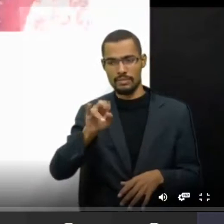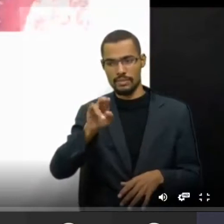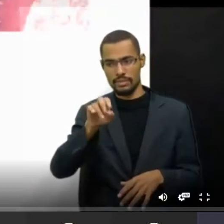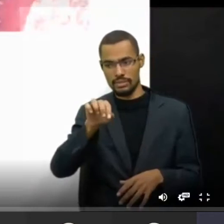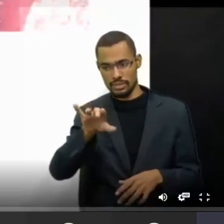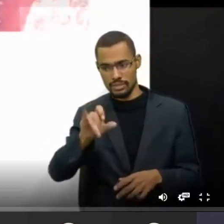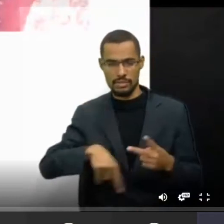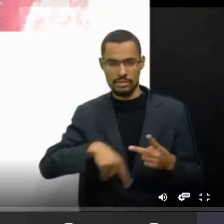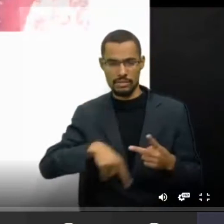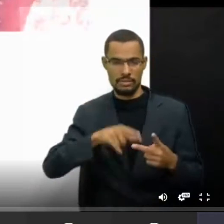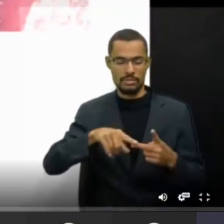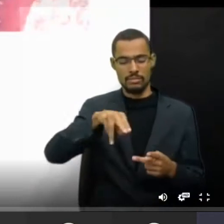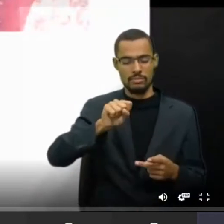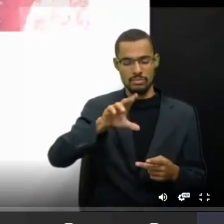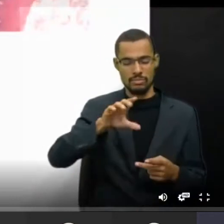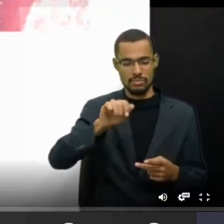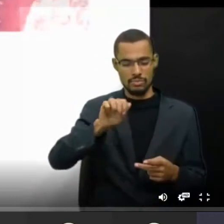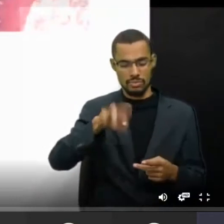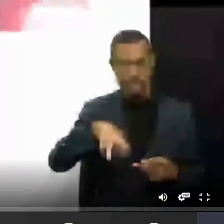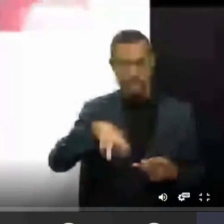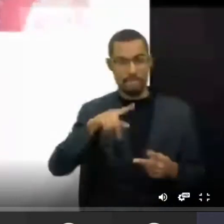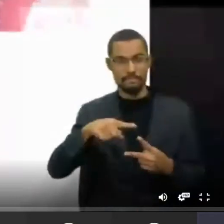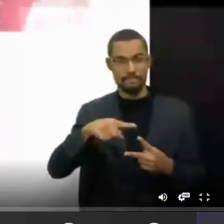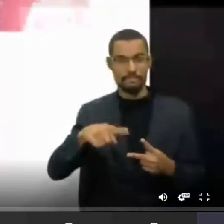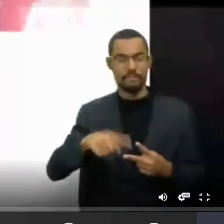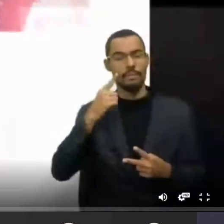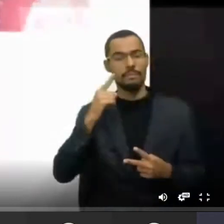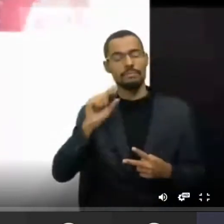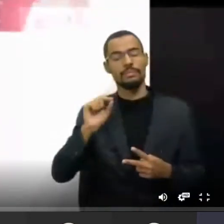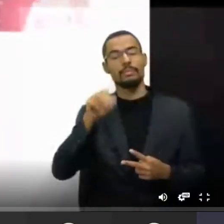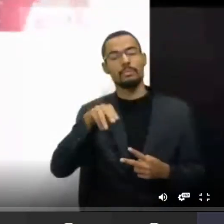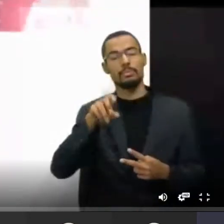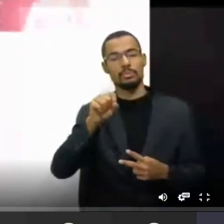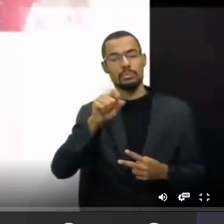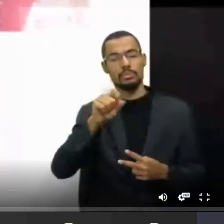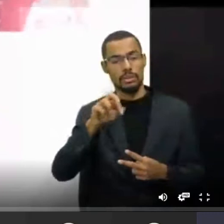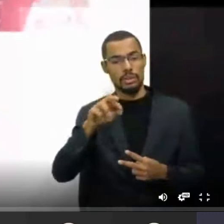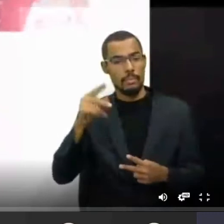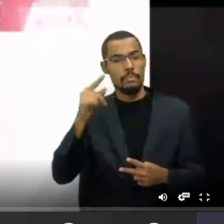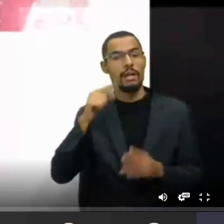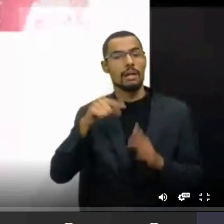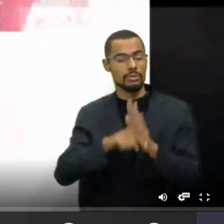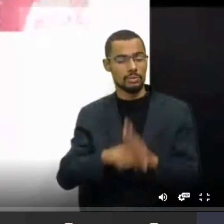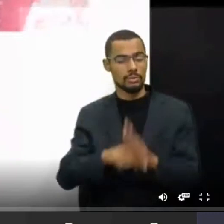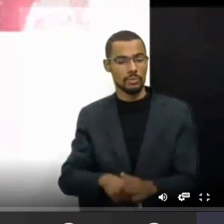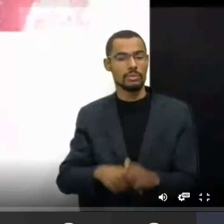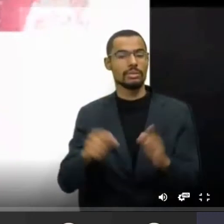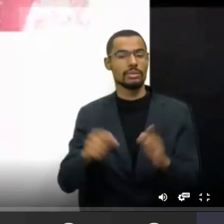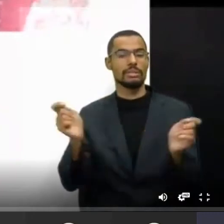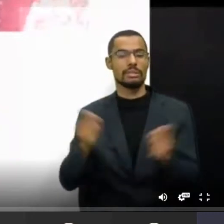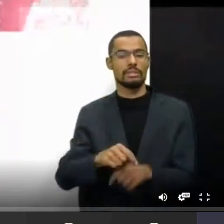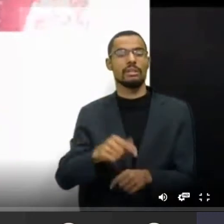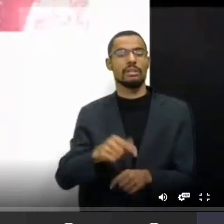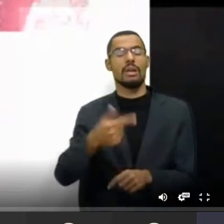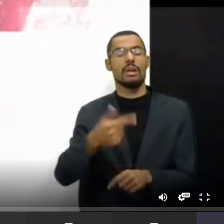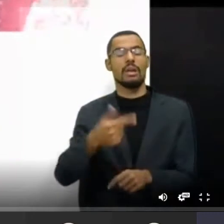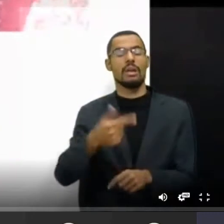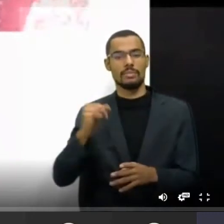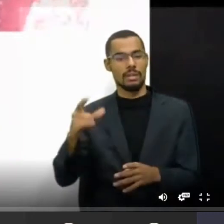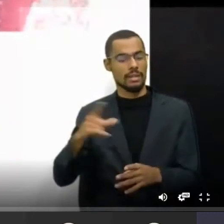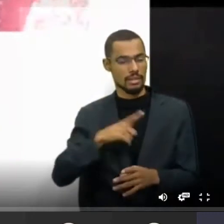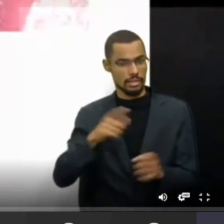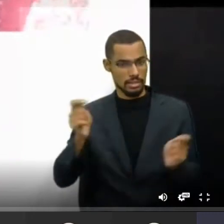da camada muscular. Então, essa região da camada muscular, ela sustenta as demais camadas que nós